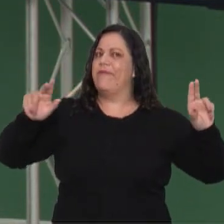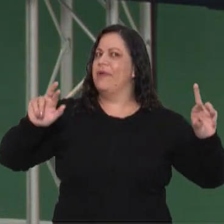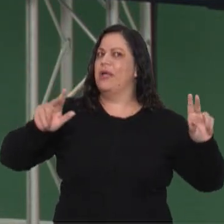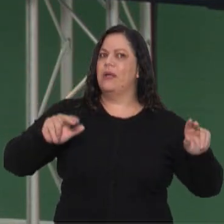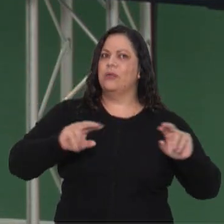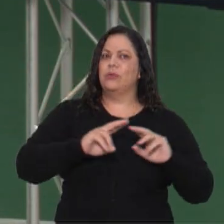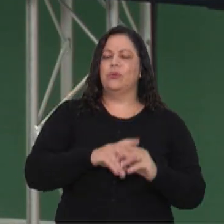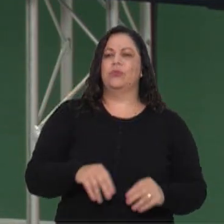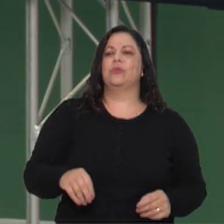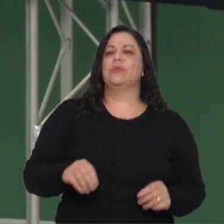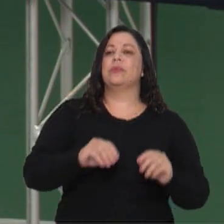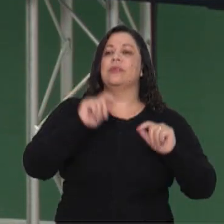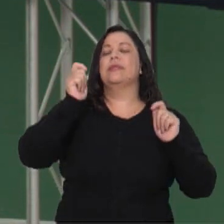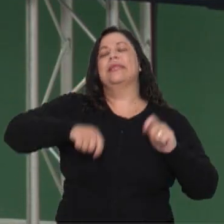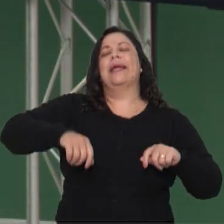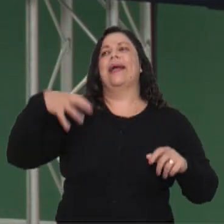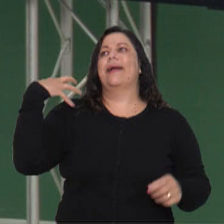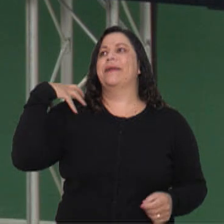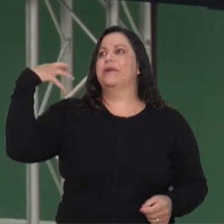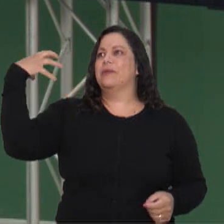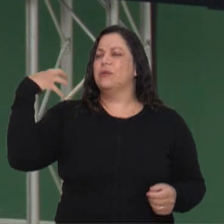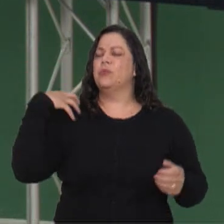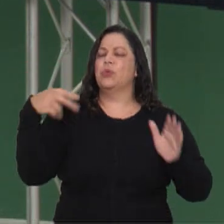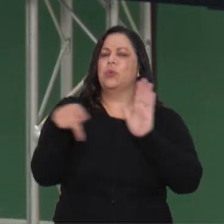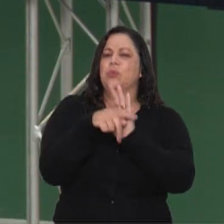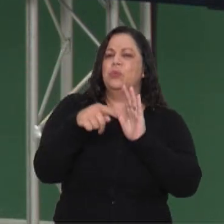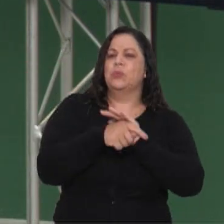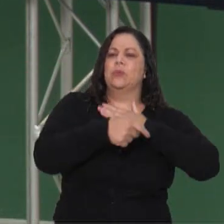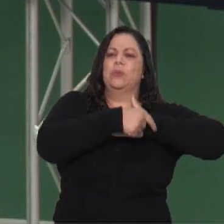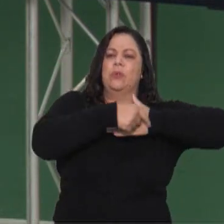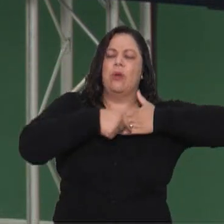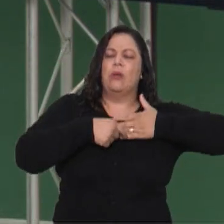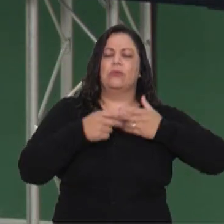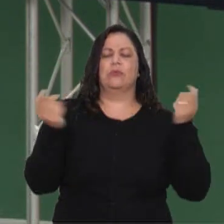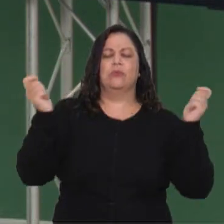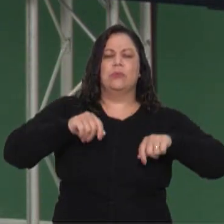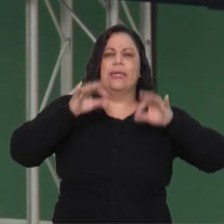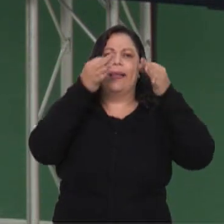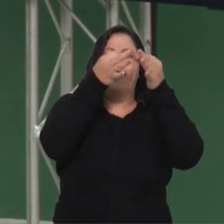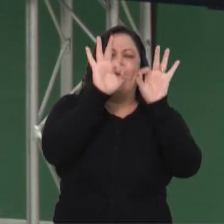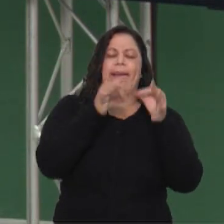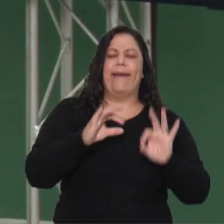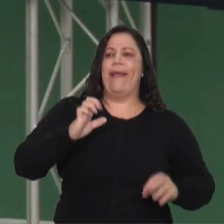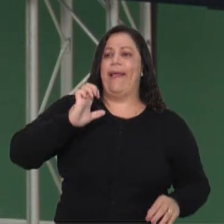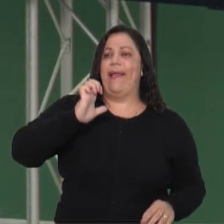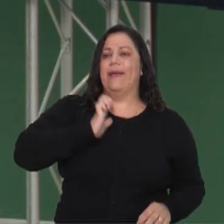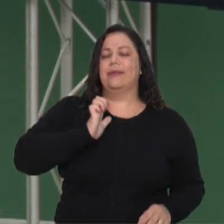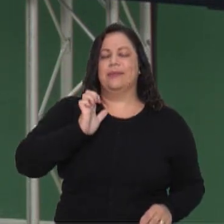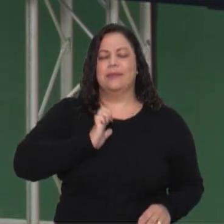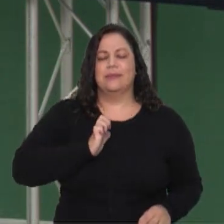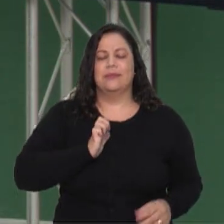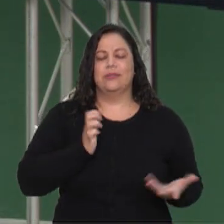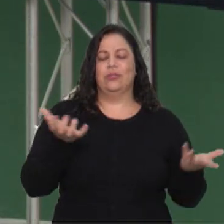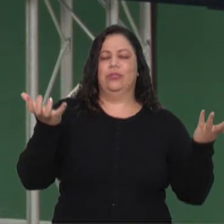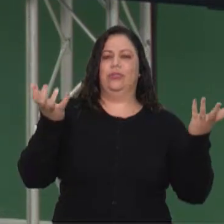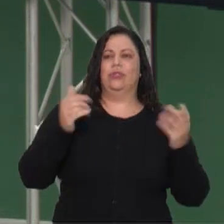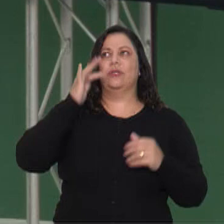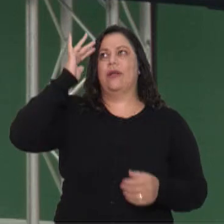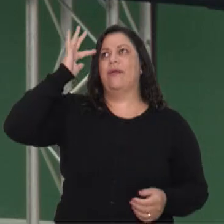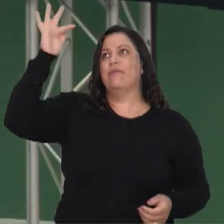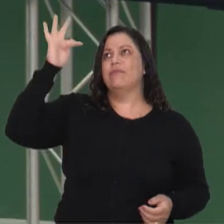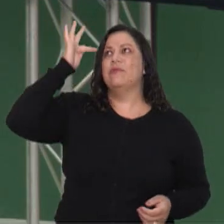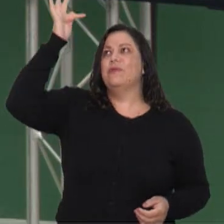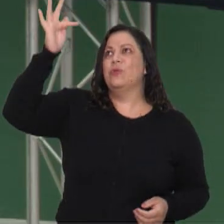República, você passará por questões como ética, estética, filosofia,